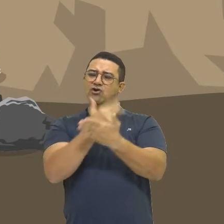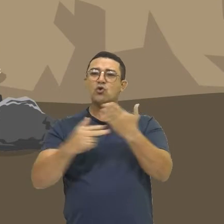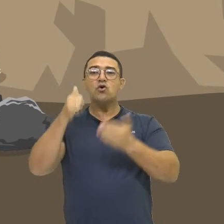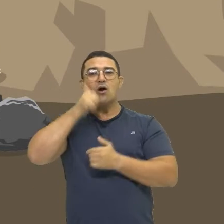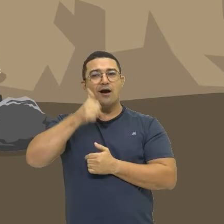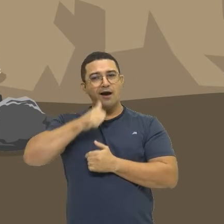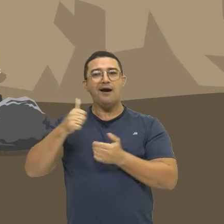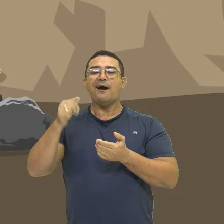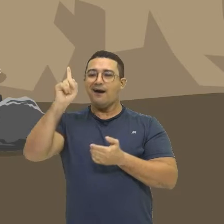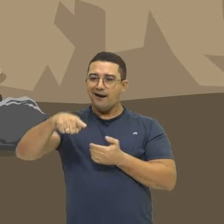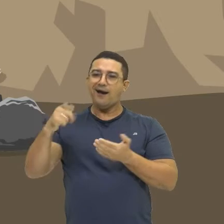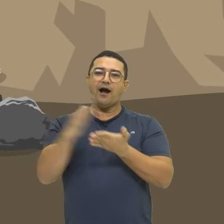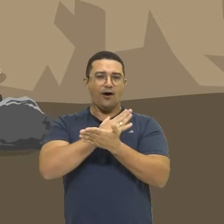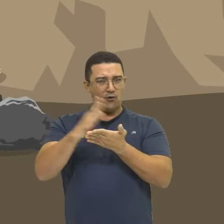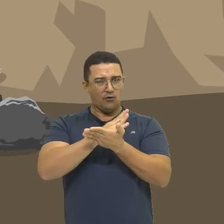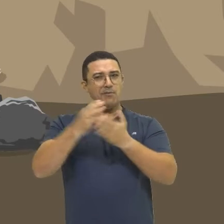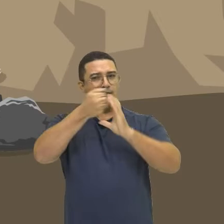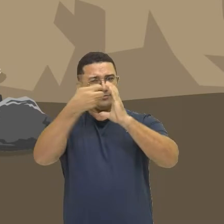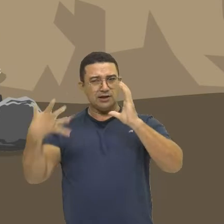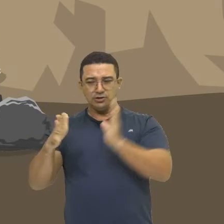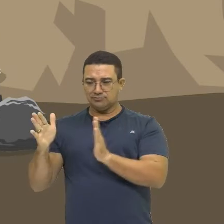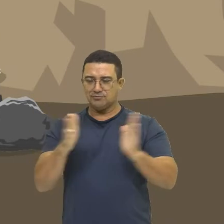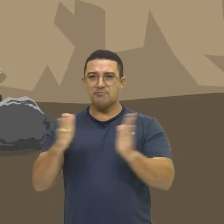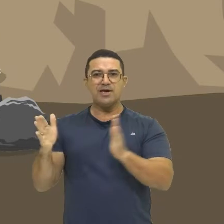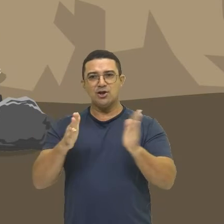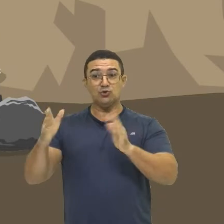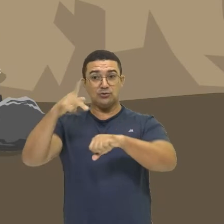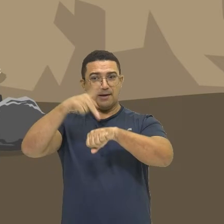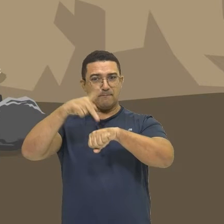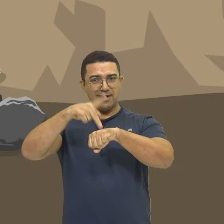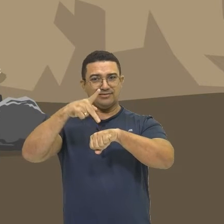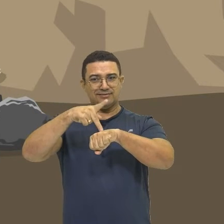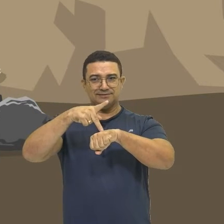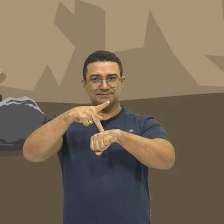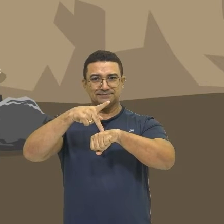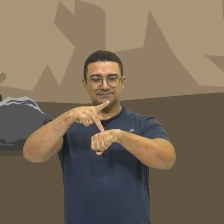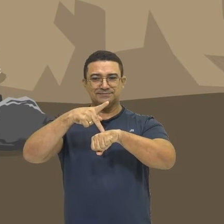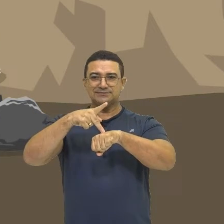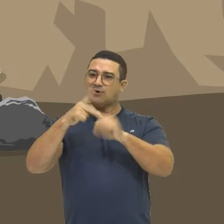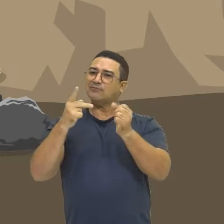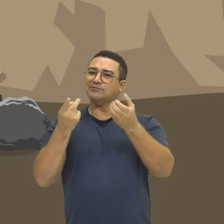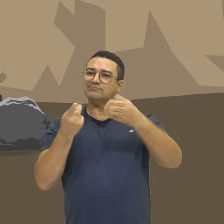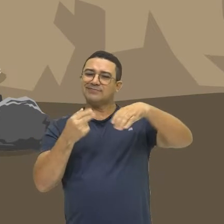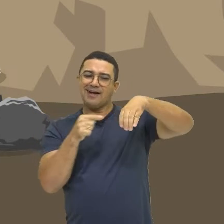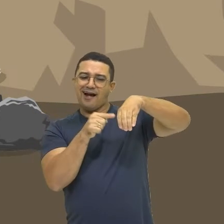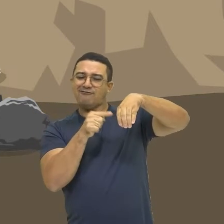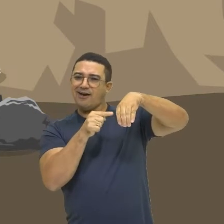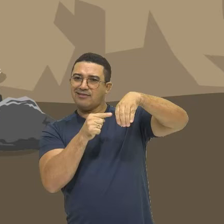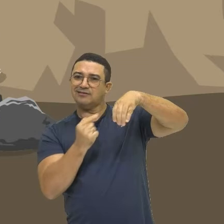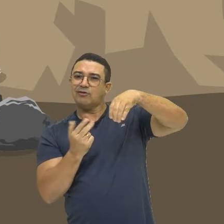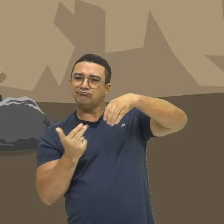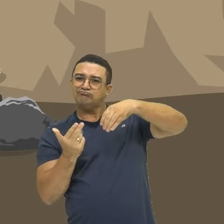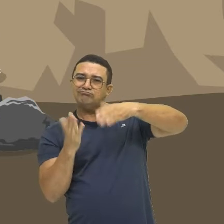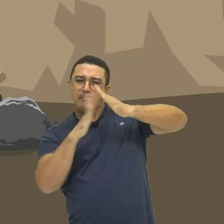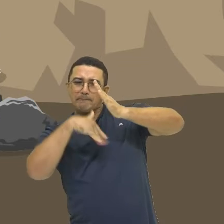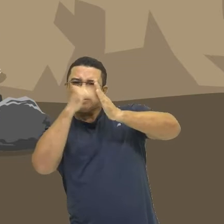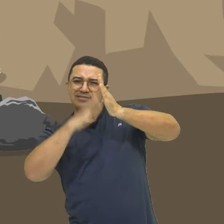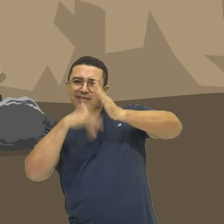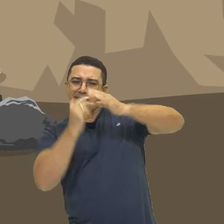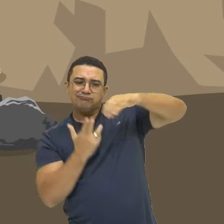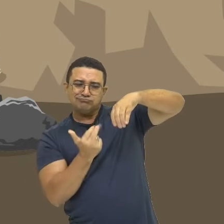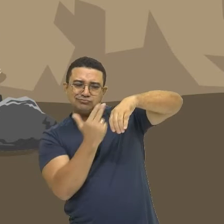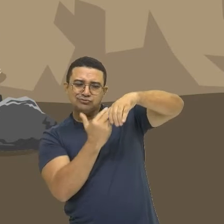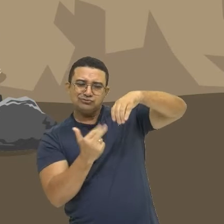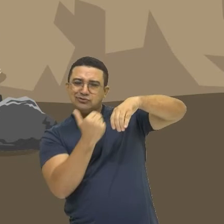algumas características desse período que eu trouxe para vocês, que era o quê? Pintada no interior das cavernas. Então, aqui nós fizemos como se